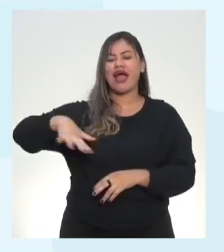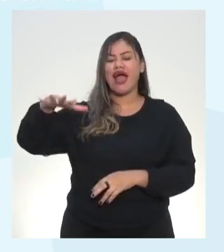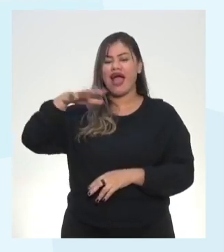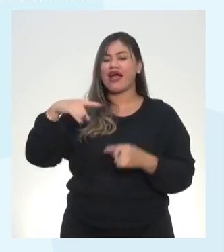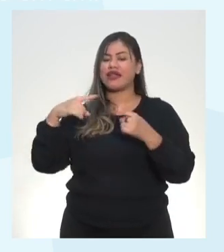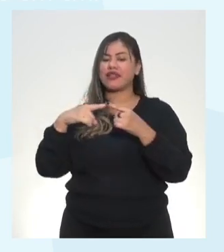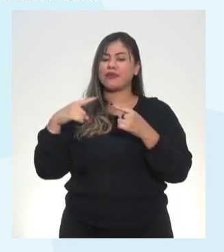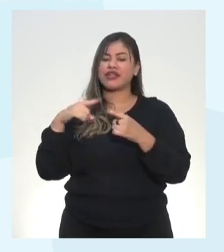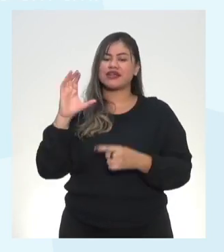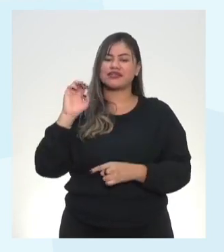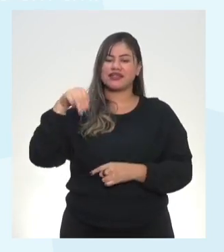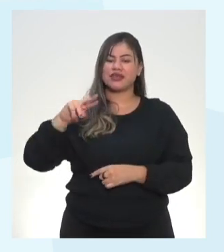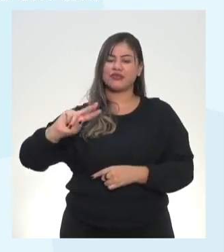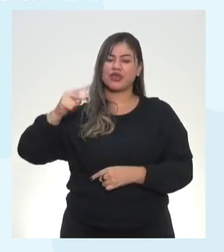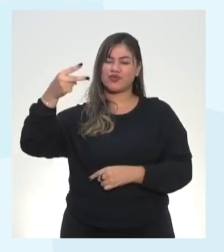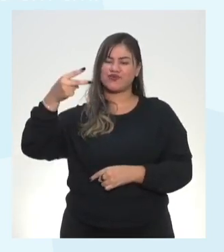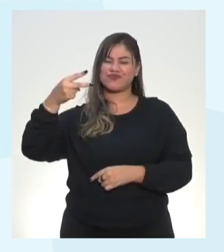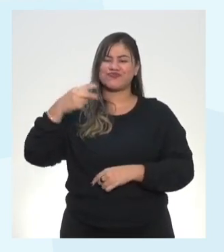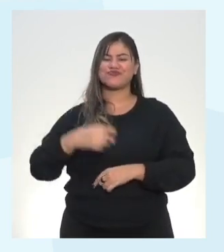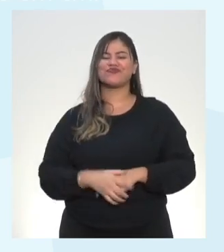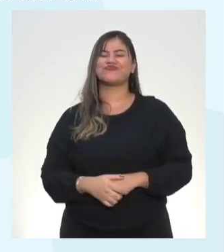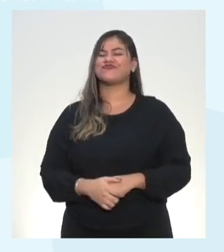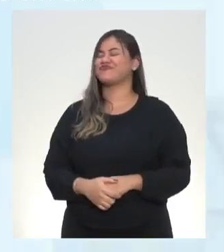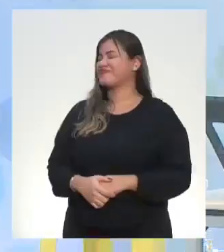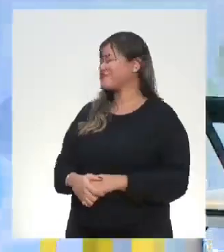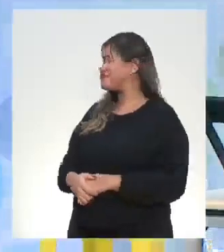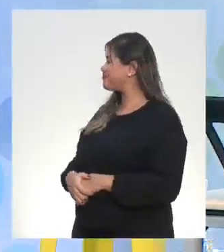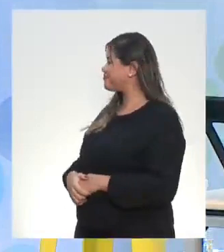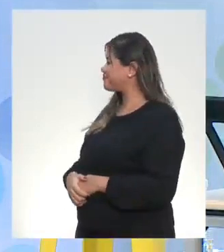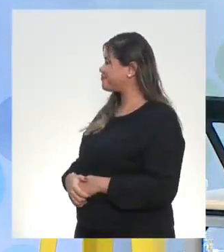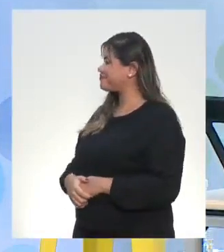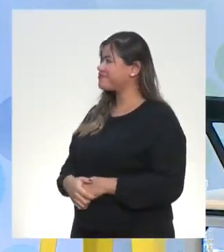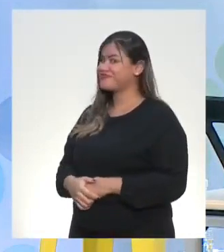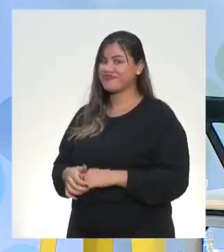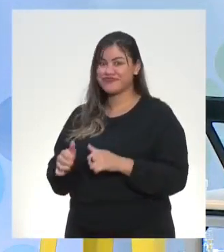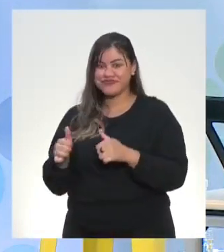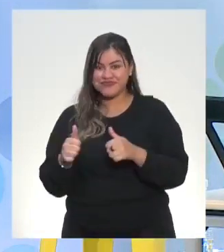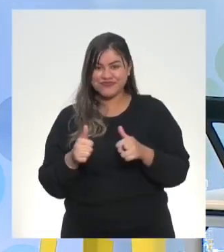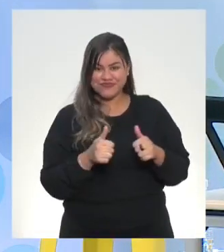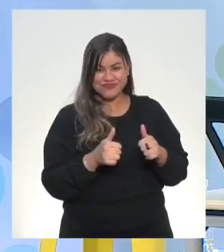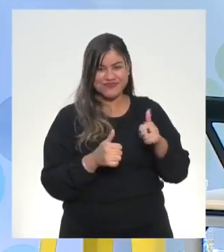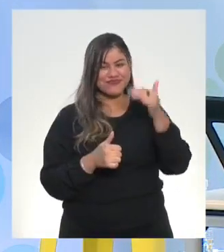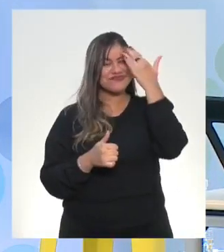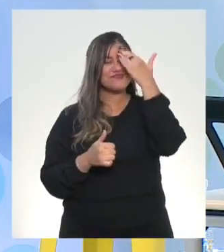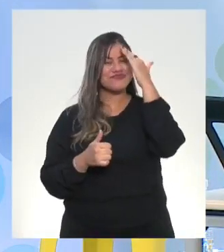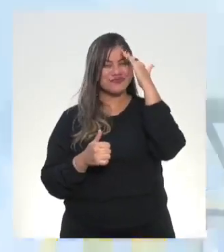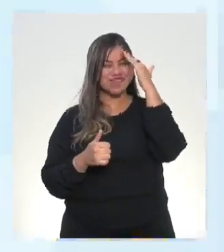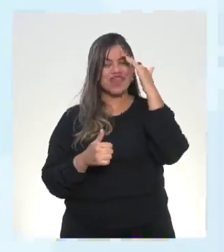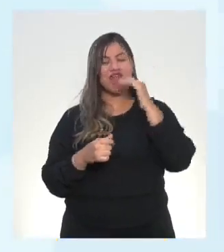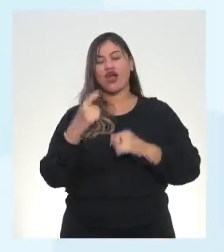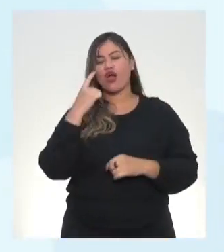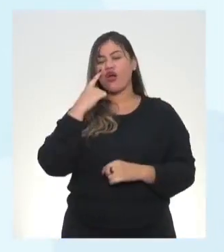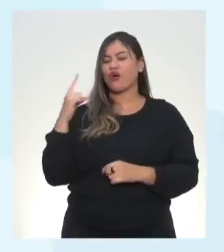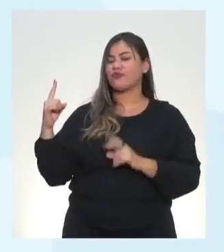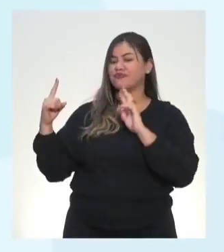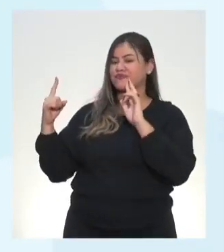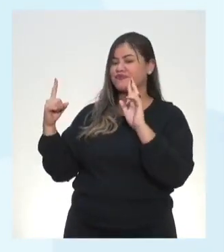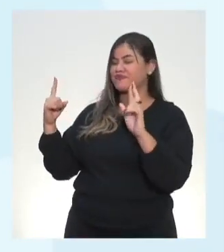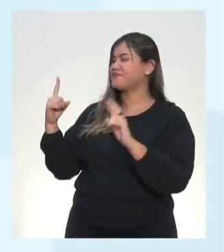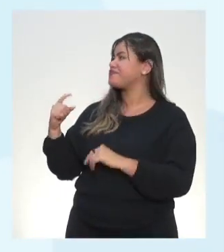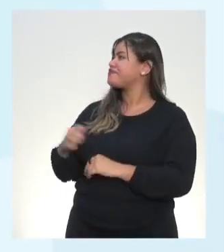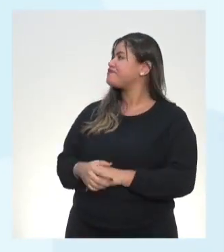do 4 com o 4 de baixo, porque a gente sabe que 4 ao quadrado é 4 vezes 4, não é mesmo, pessoal?